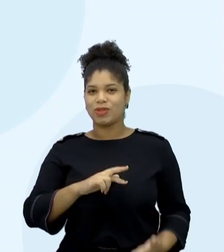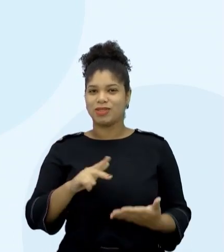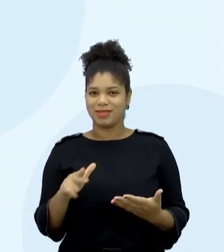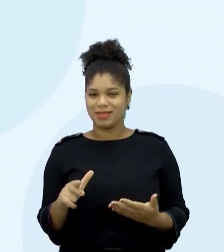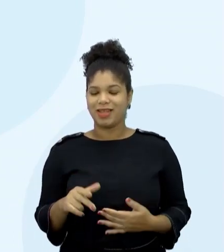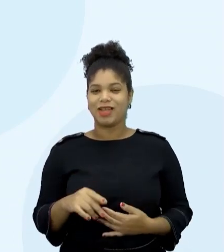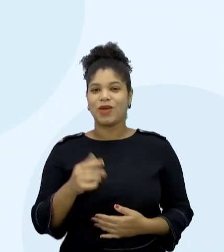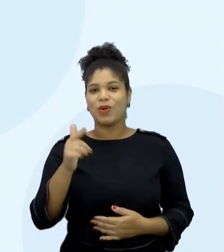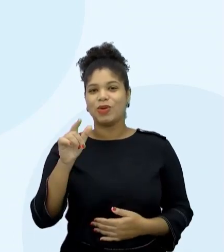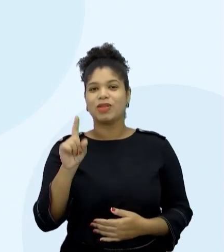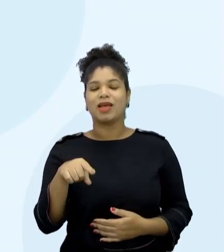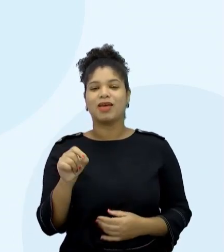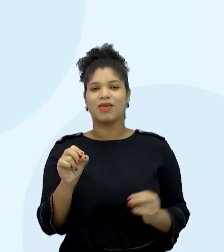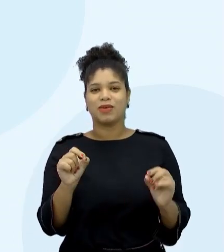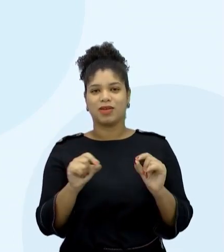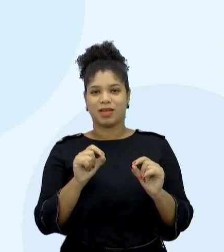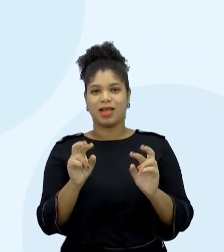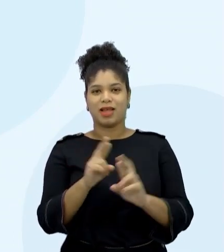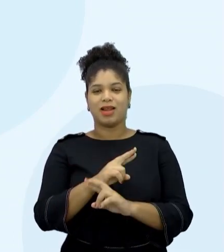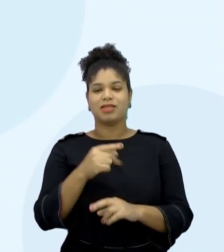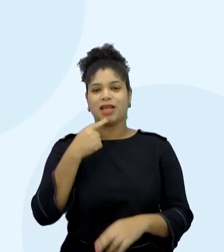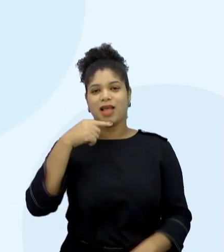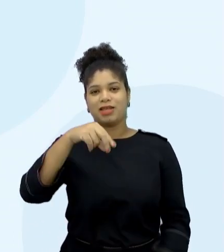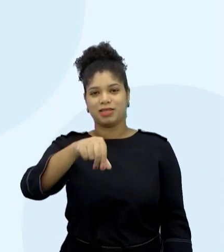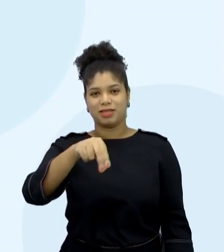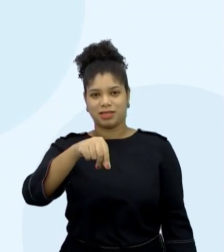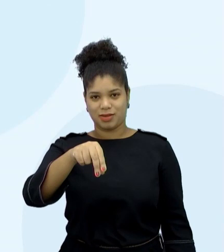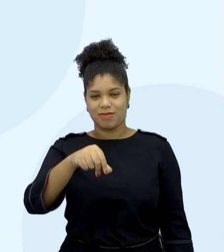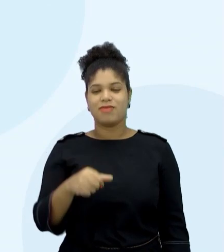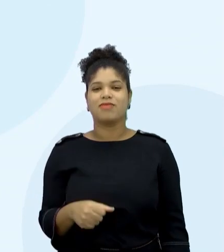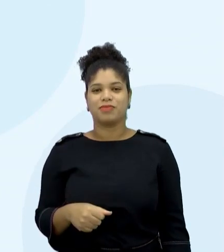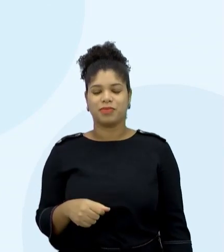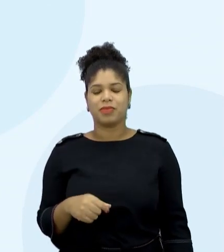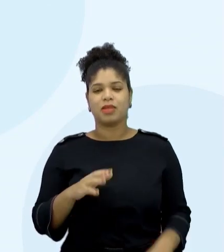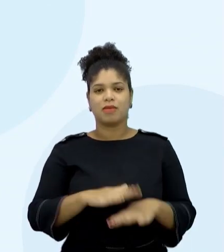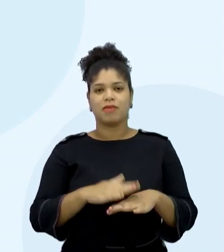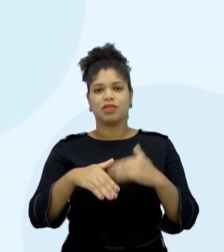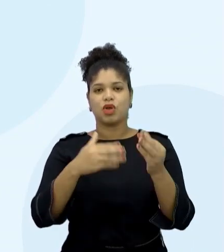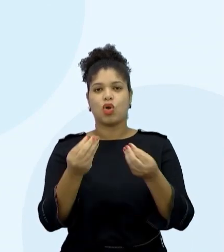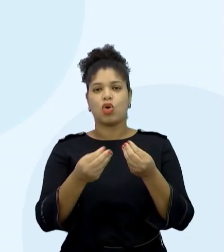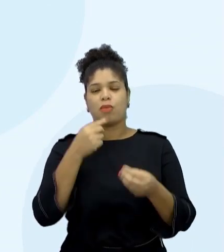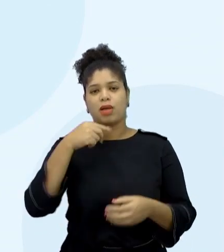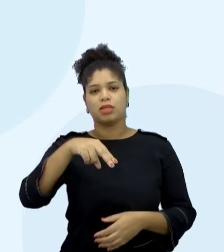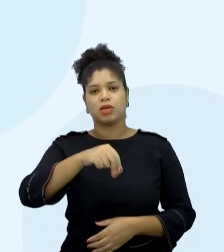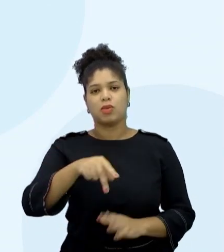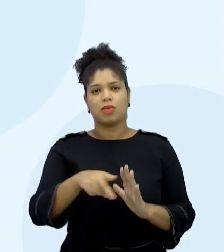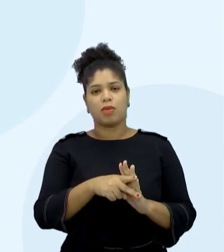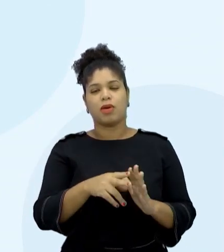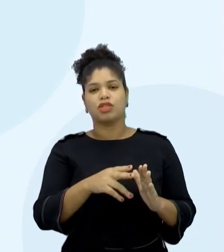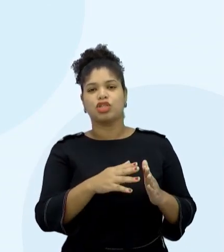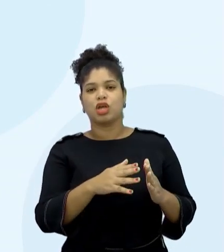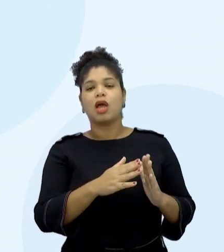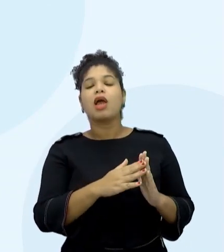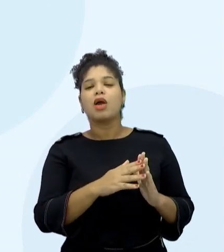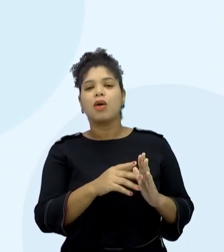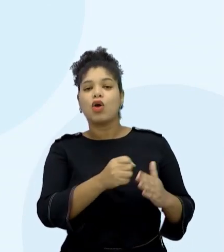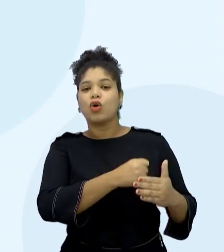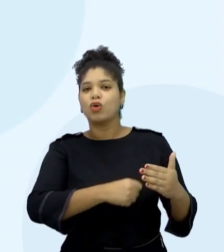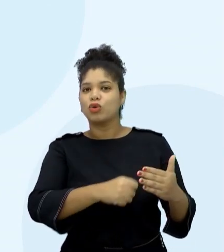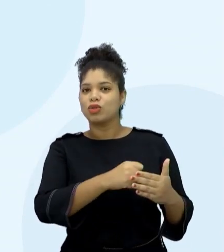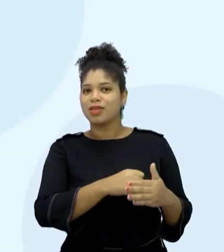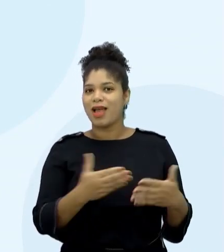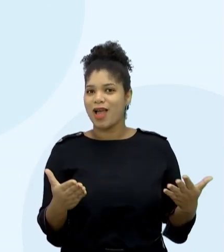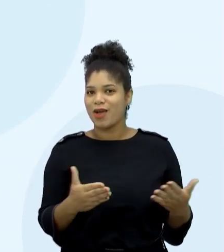e um deles está associado à produção de sal. Como é produzido o sal de cozinha, vai entrar a vinheta para